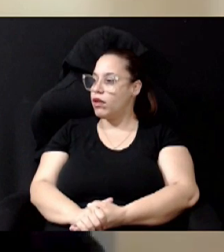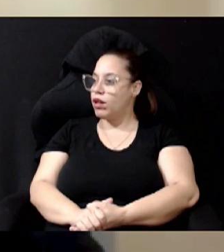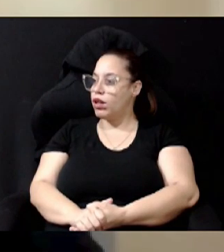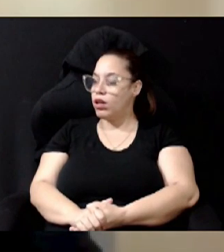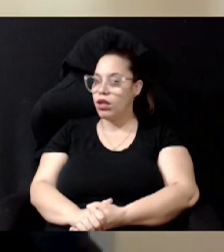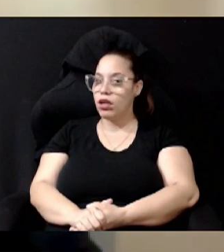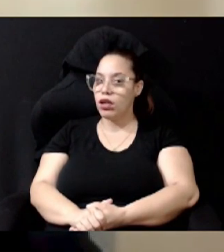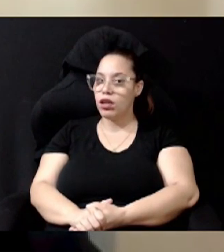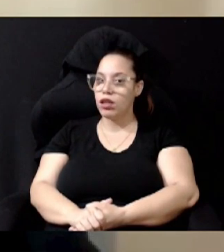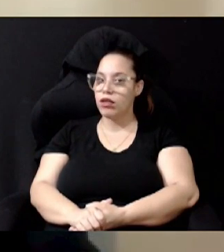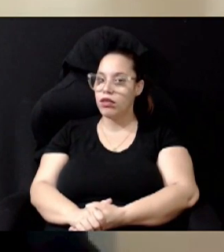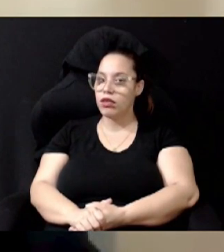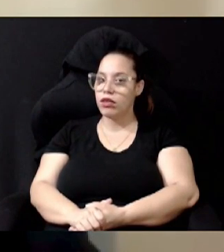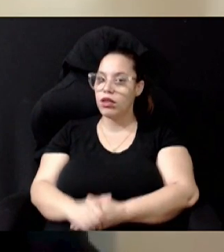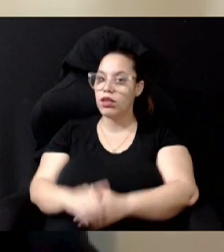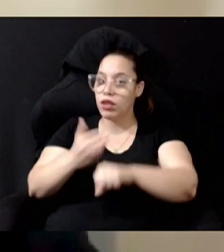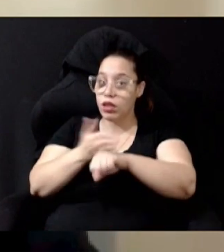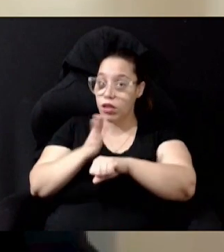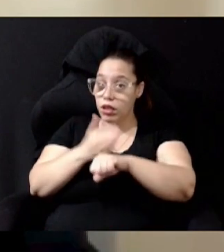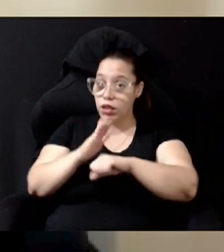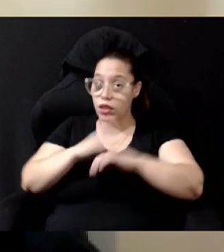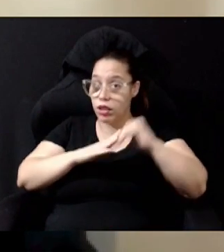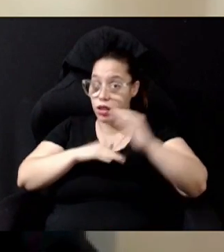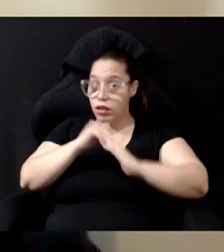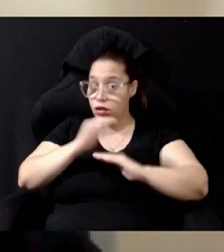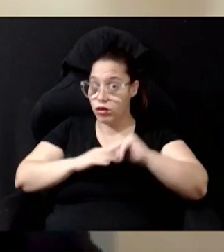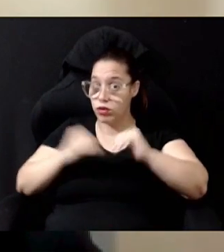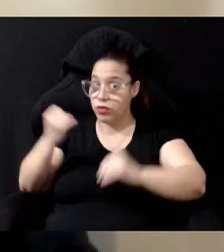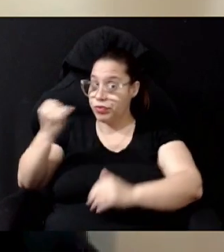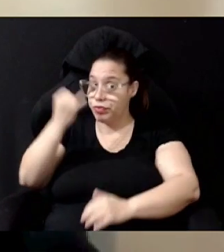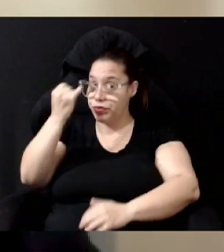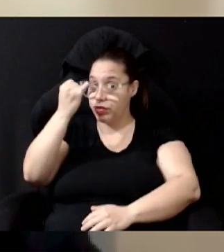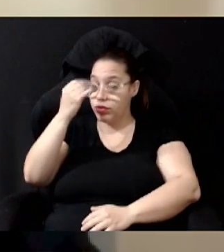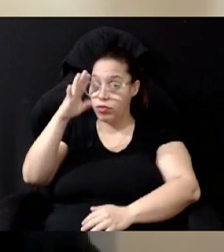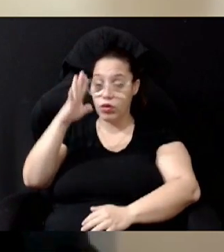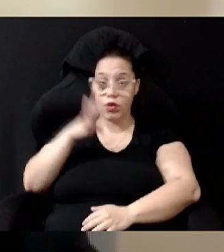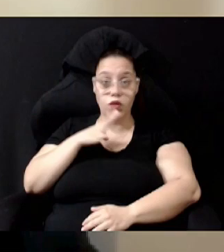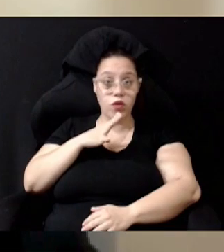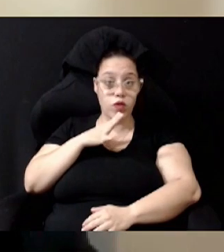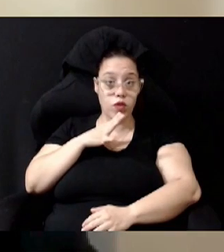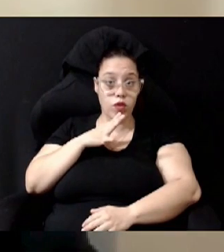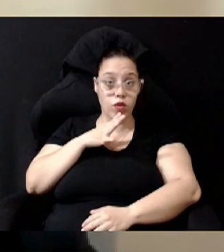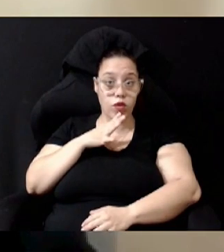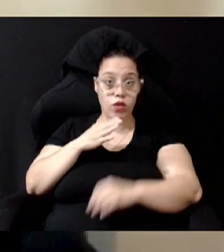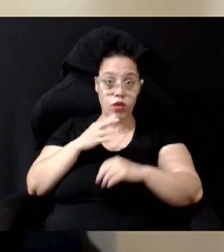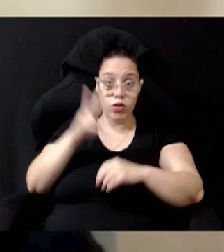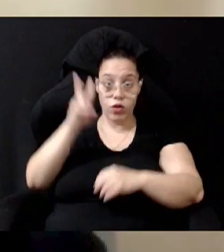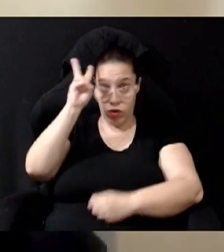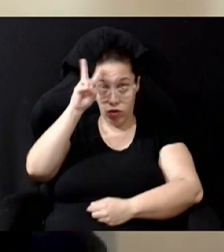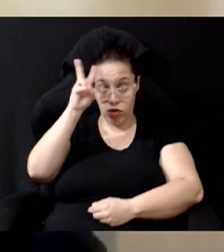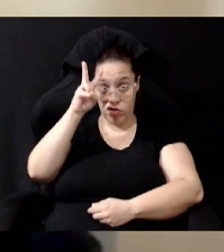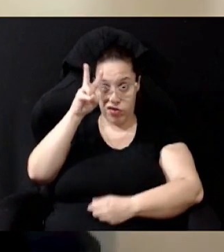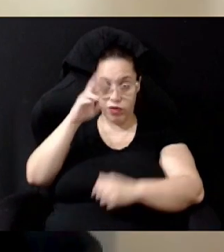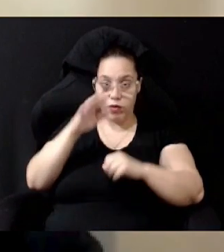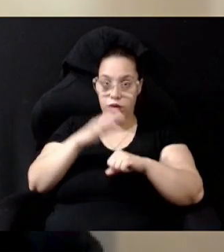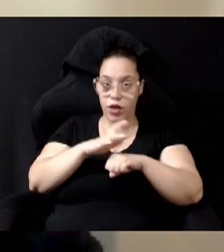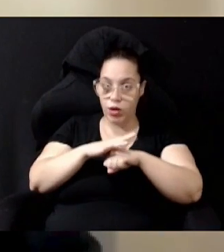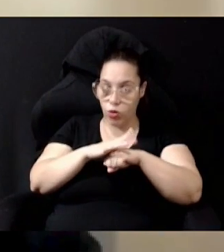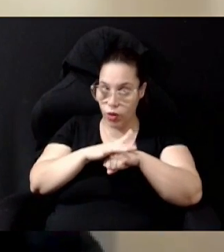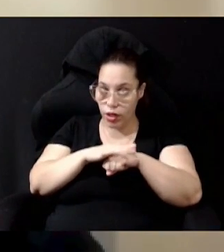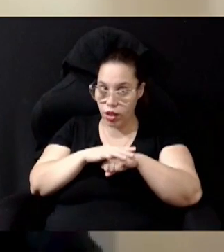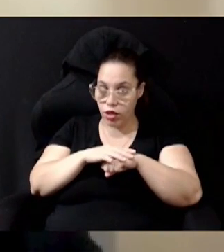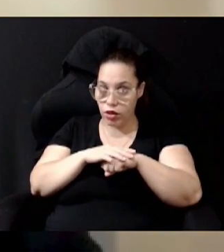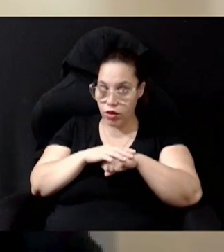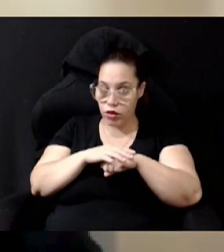Assim, tratar a doença de Parkinson é importante a gente conhecer um pouco do histórico do tratamento da doença de Parkinson. Até meados dos